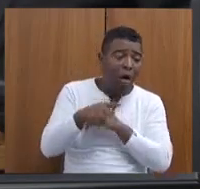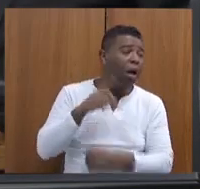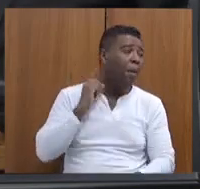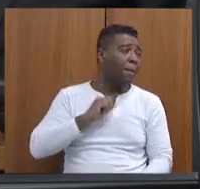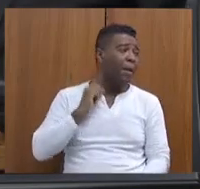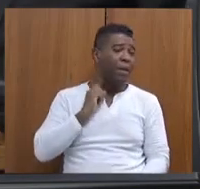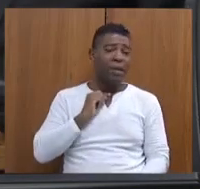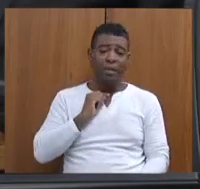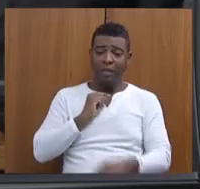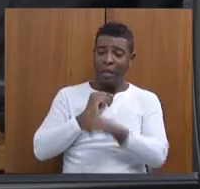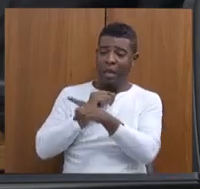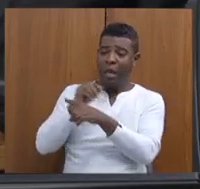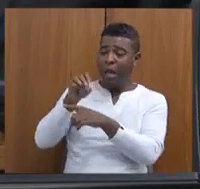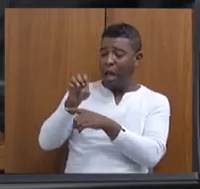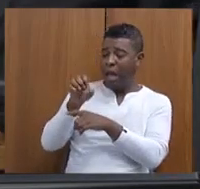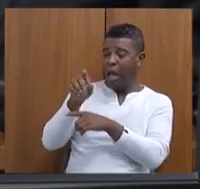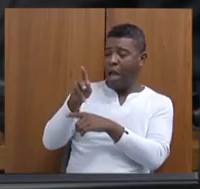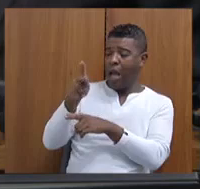da EPAMIG